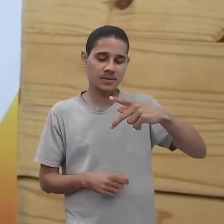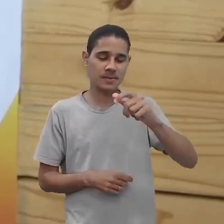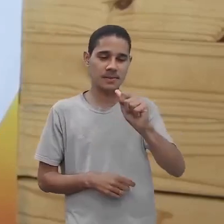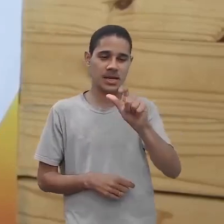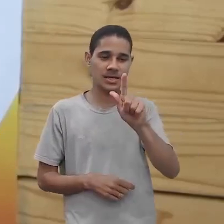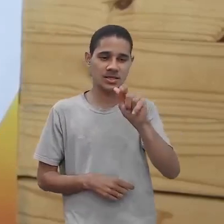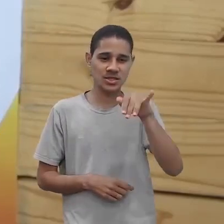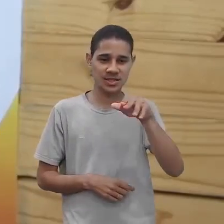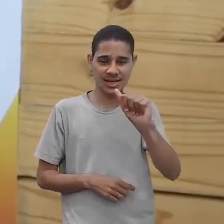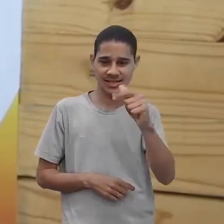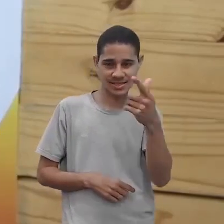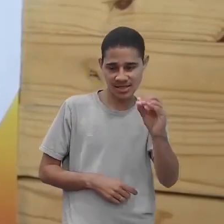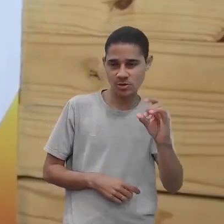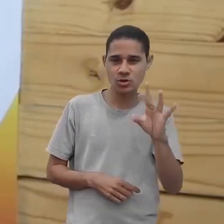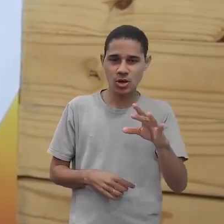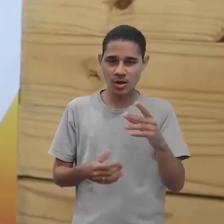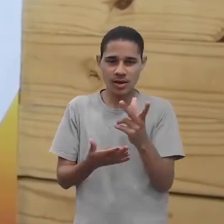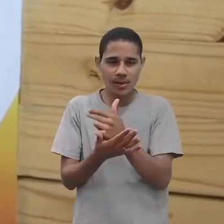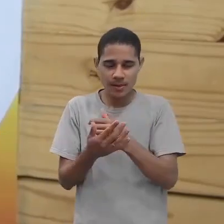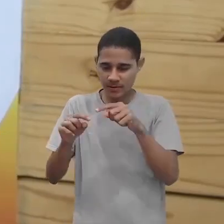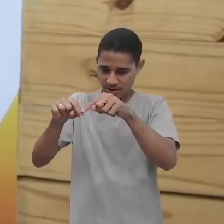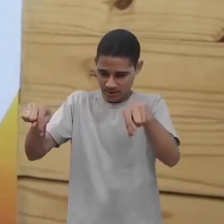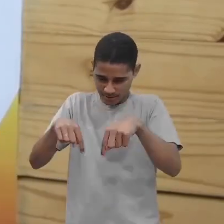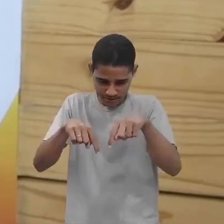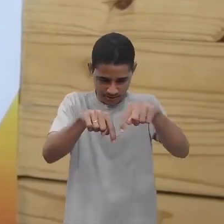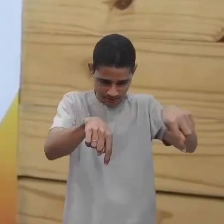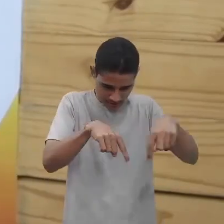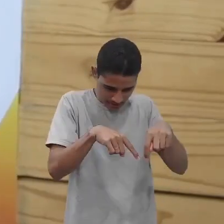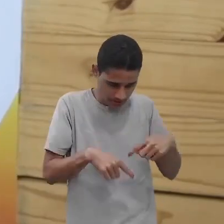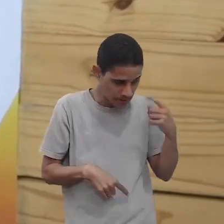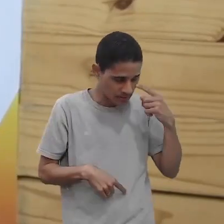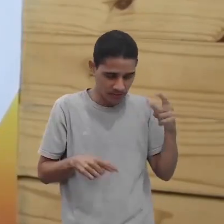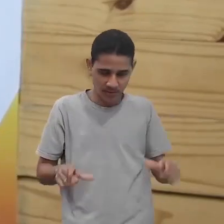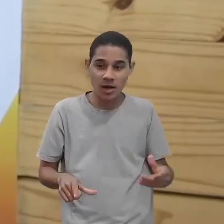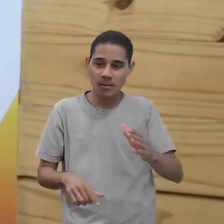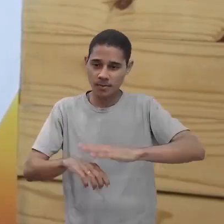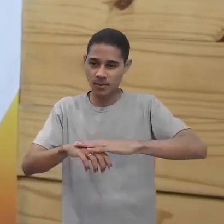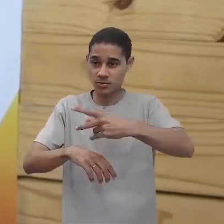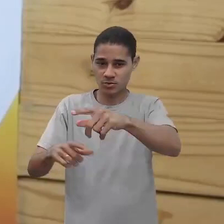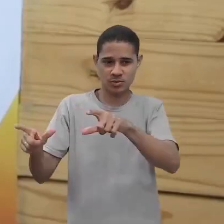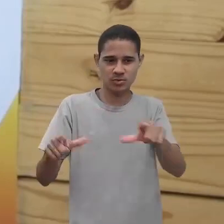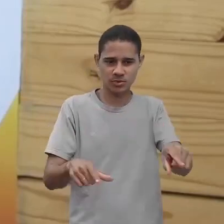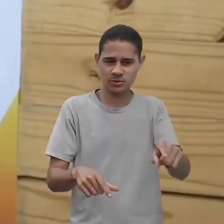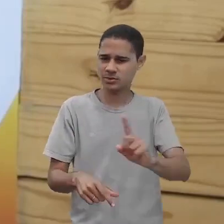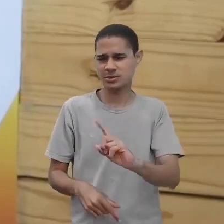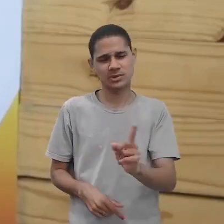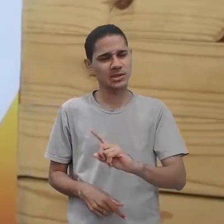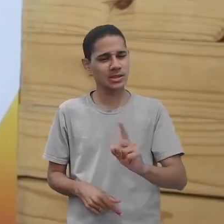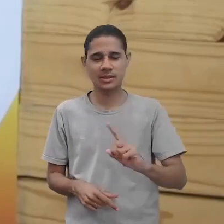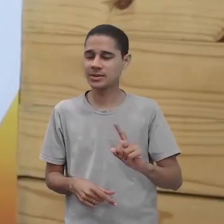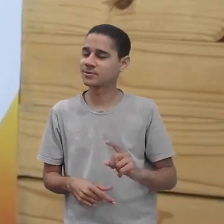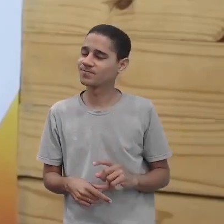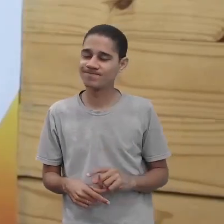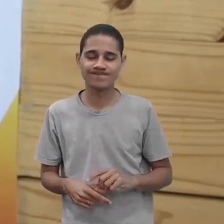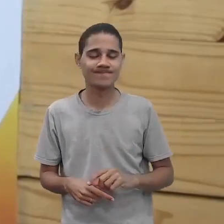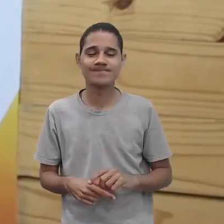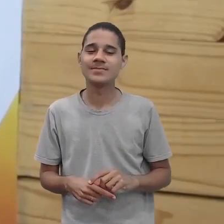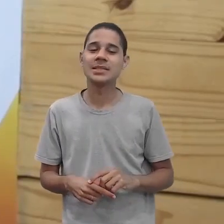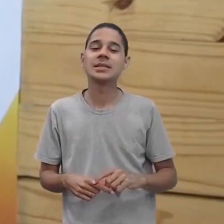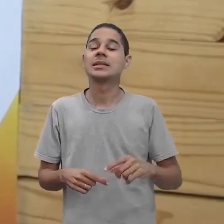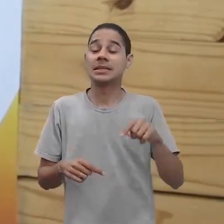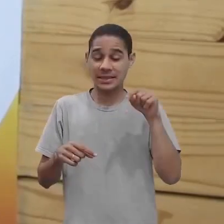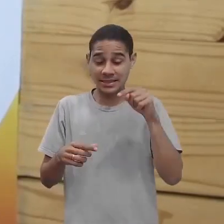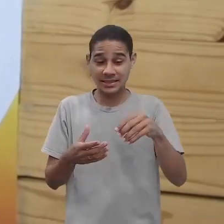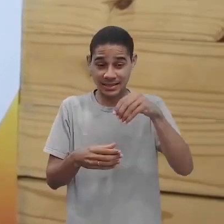os quadradinhos e colocar lá para a pessoa poder estar instalando. Dentro dessa planta de paginação, a gente precisa